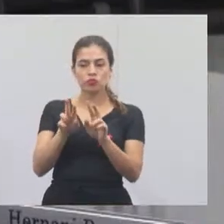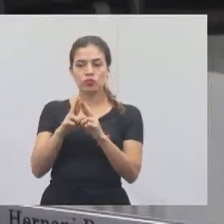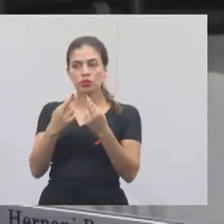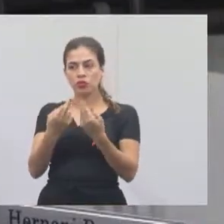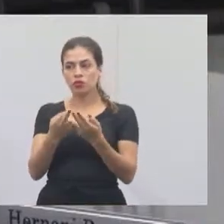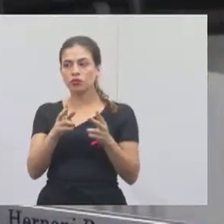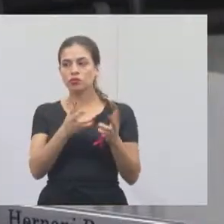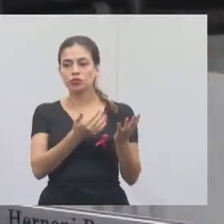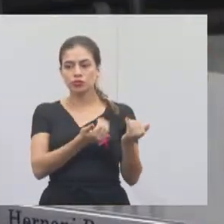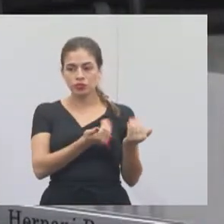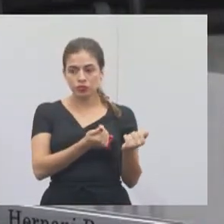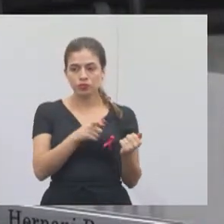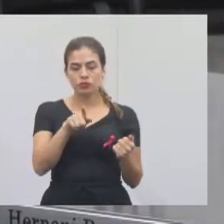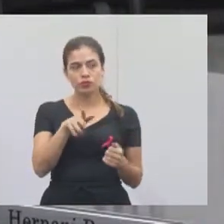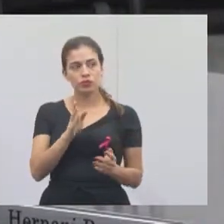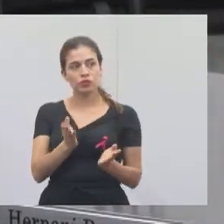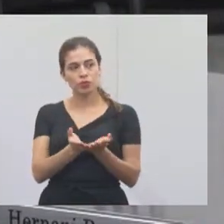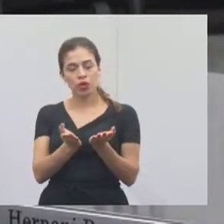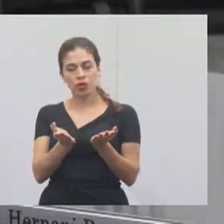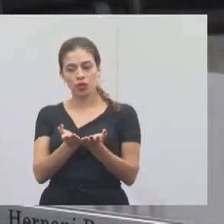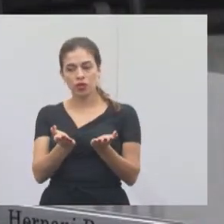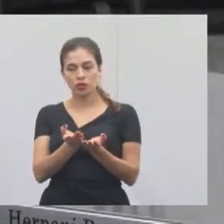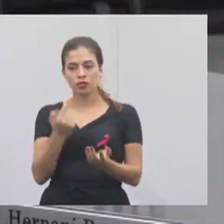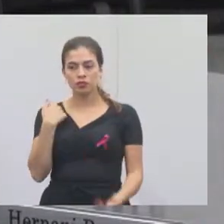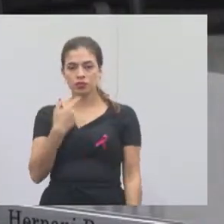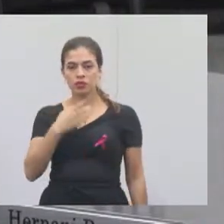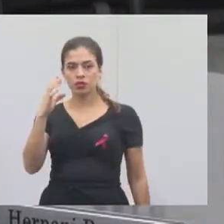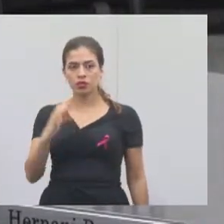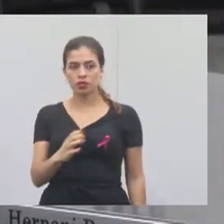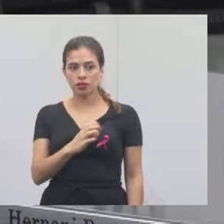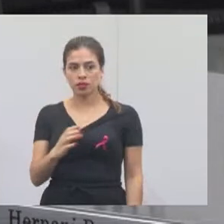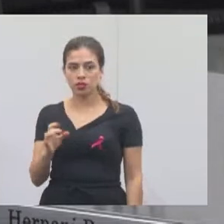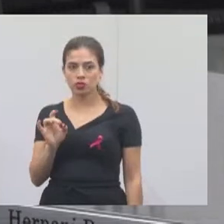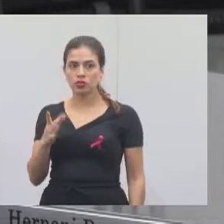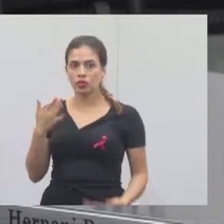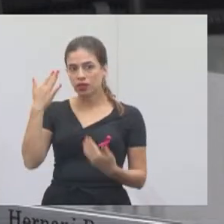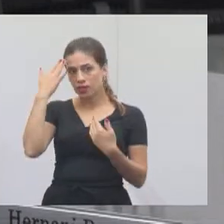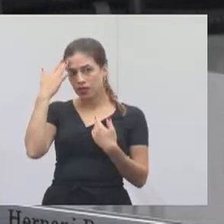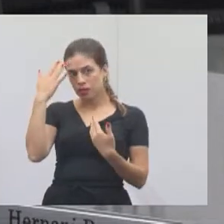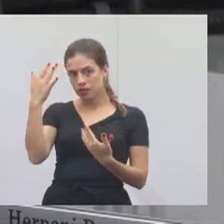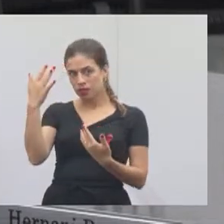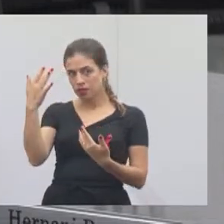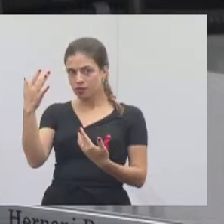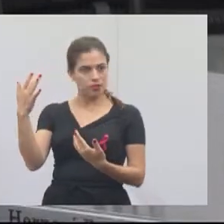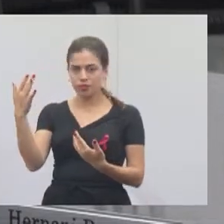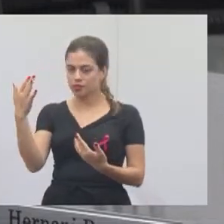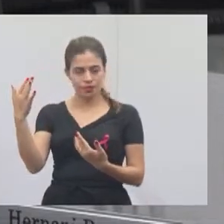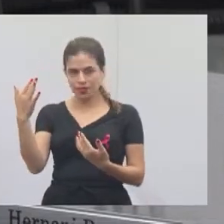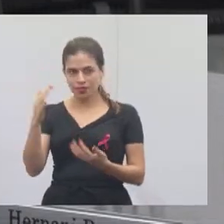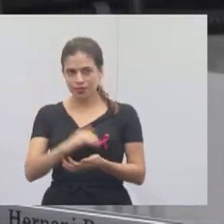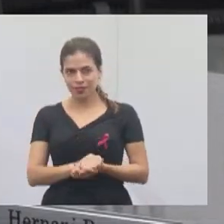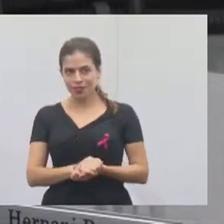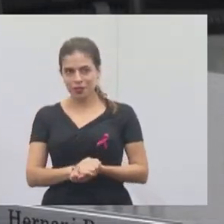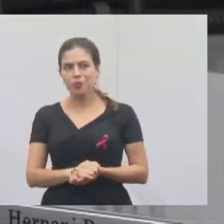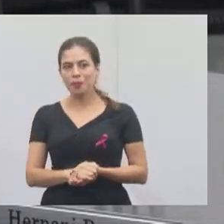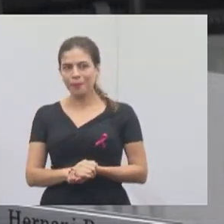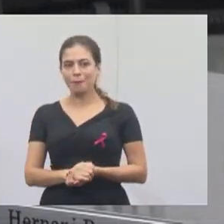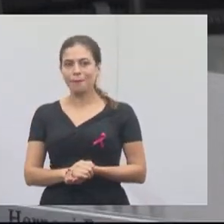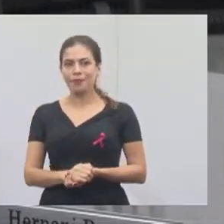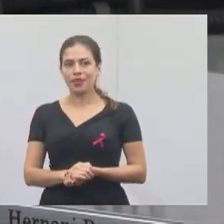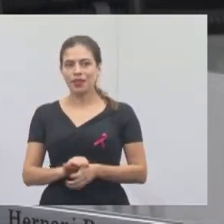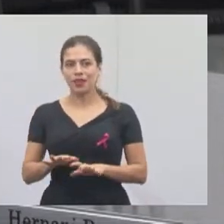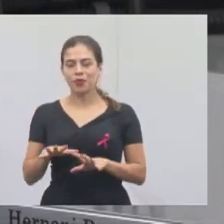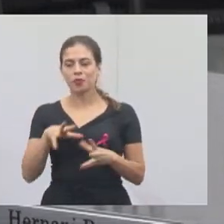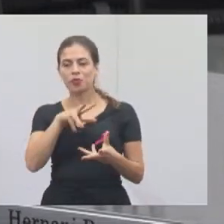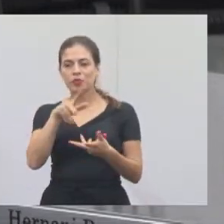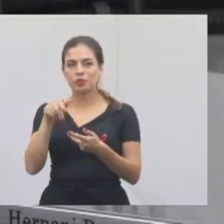juventude, o senhor evangélico, nós católicos, só temos que agradecer. Esse é o mundo que nós queremos,